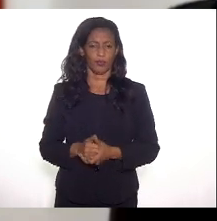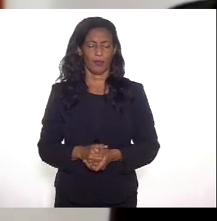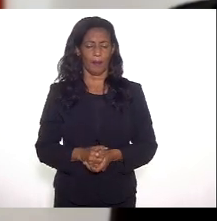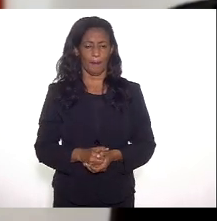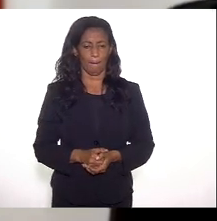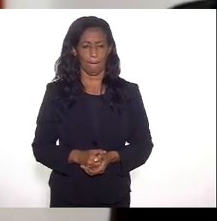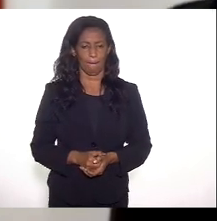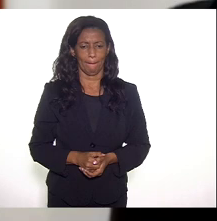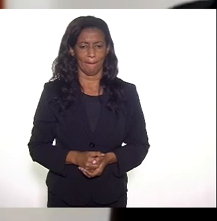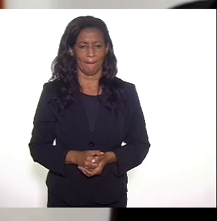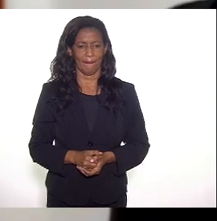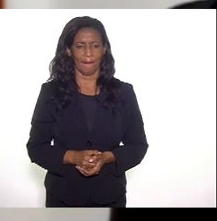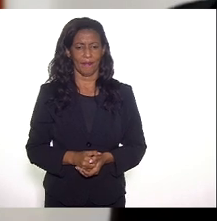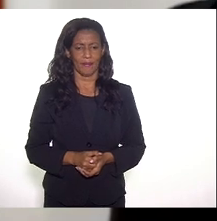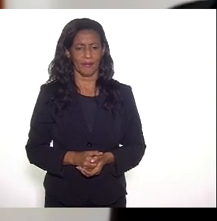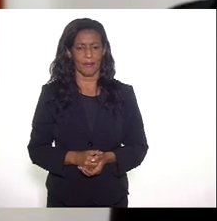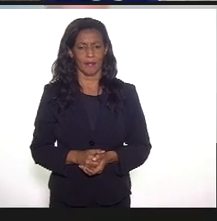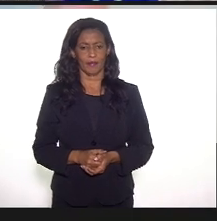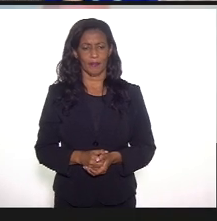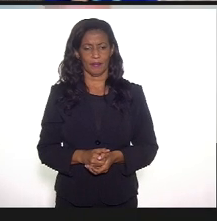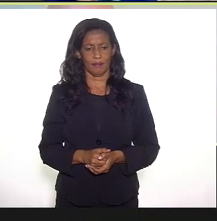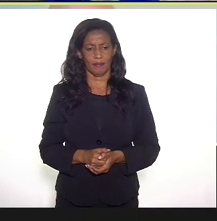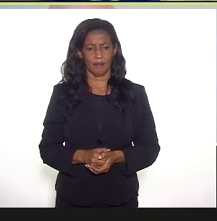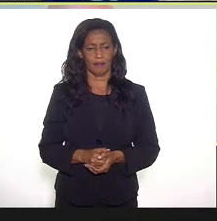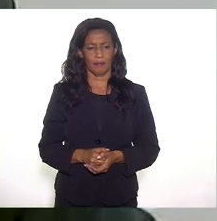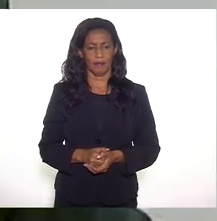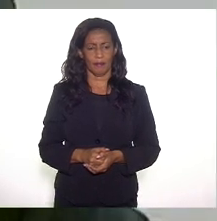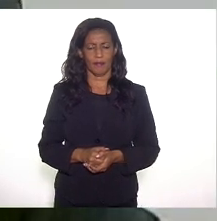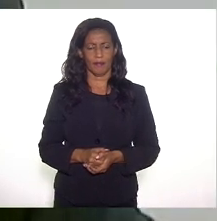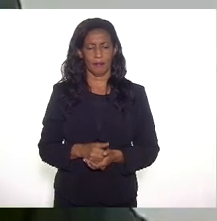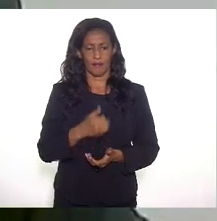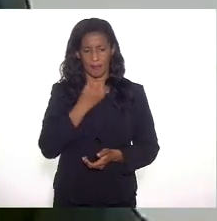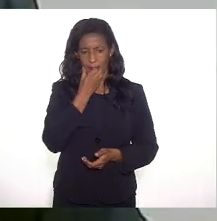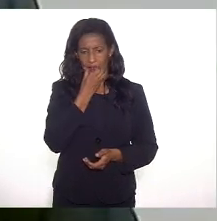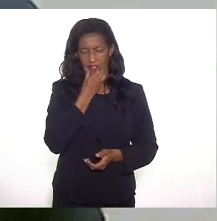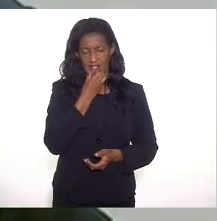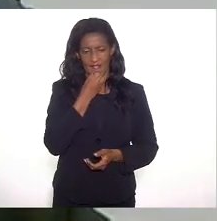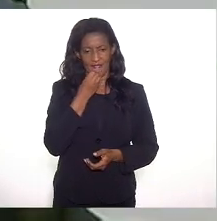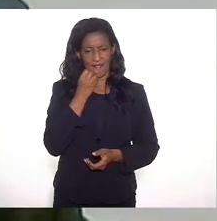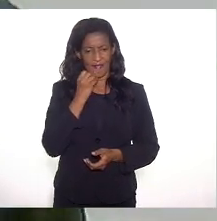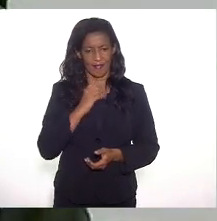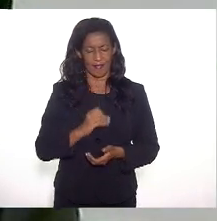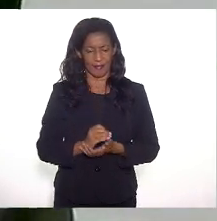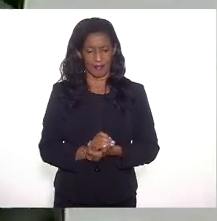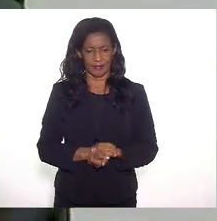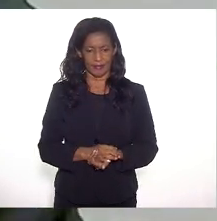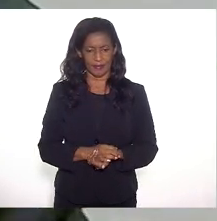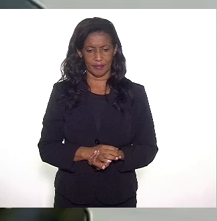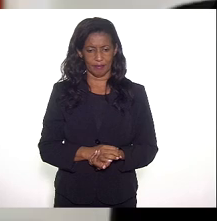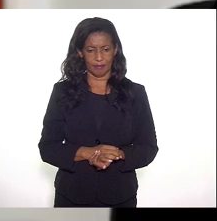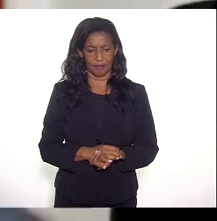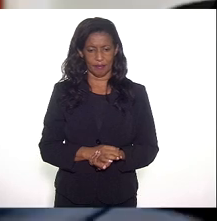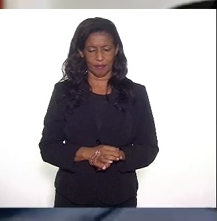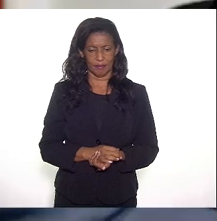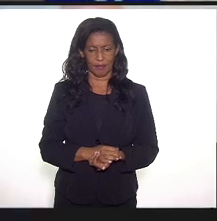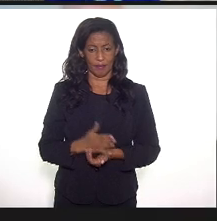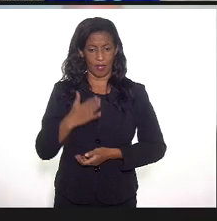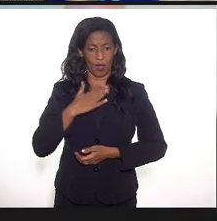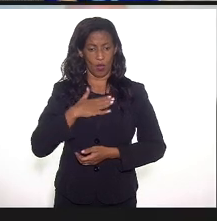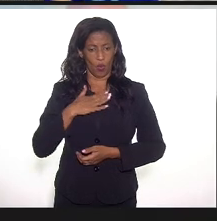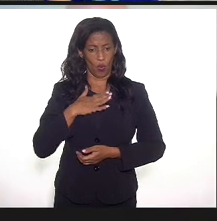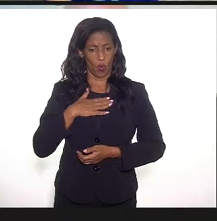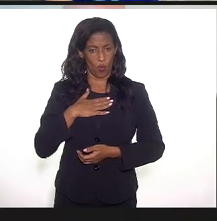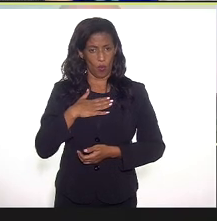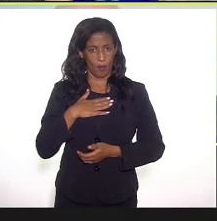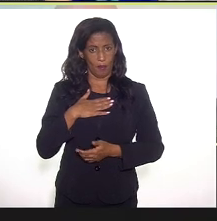subemenda do que eu falei aqui. Deputado Márcio. Essa é a proposta, presidente, porque o parecer era contrário